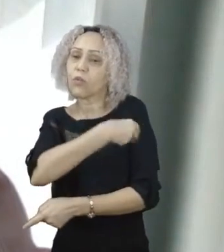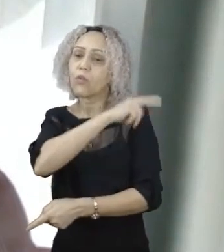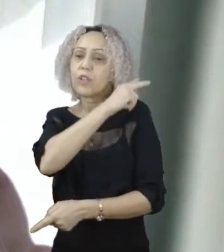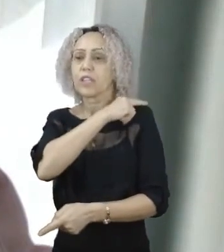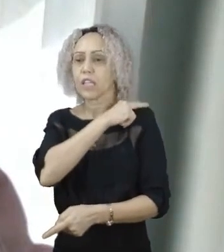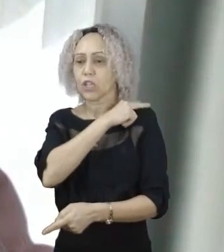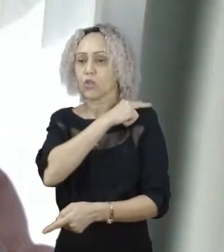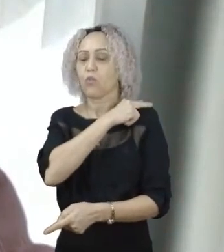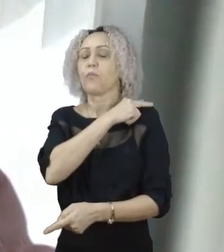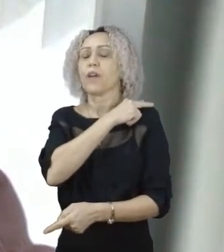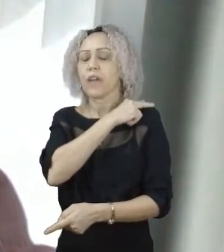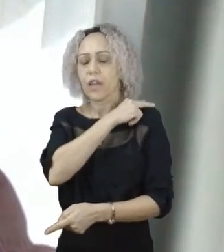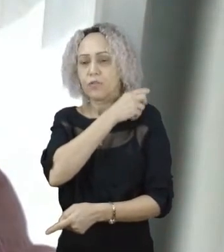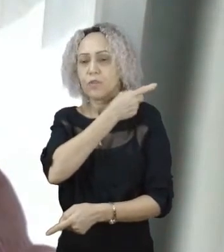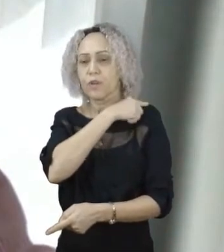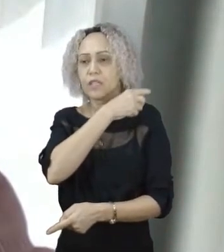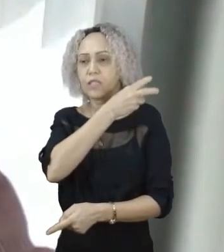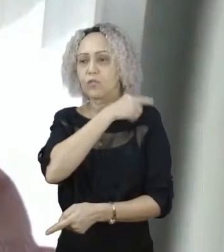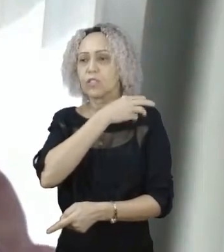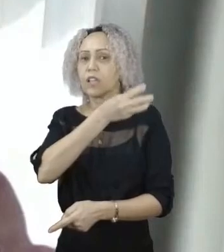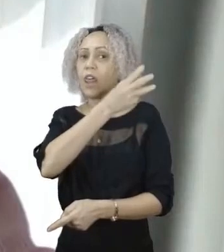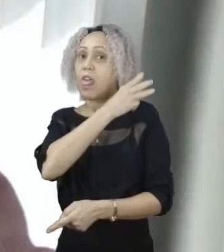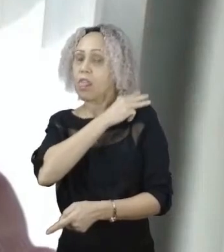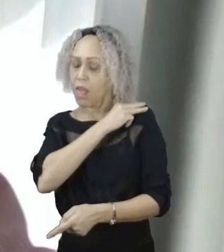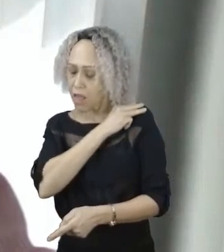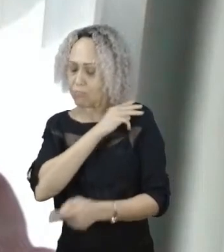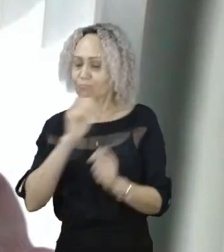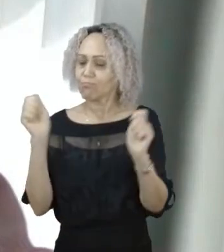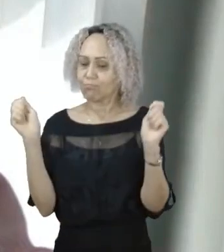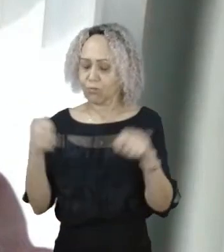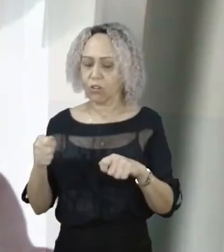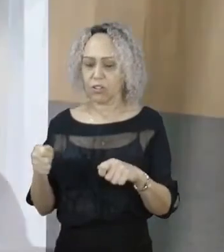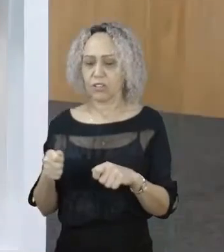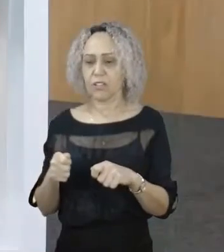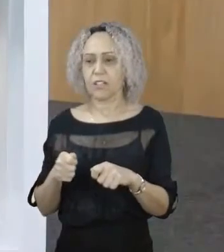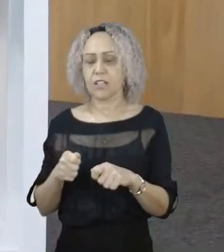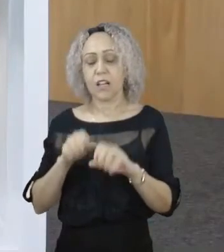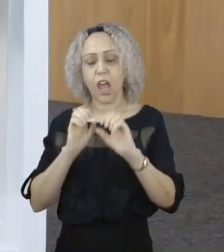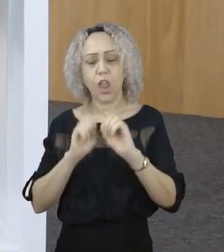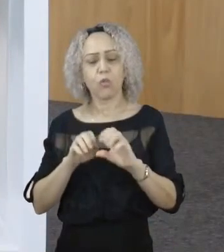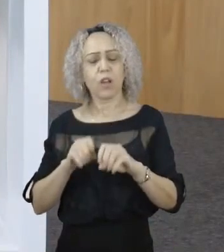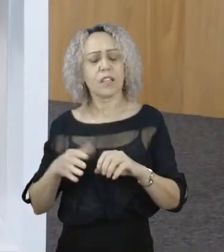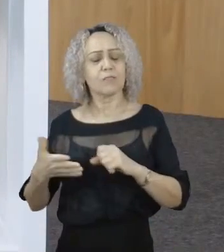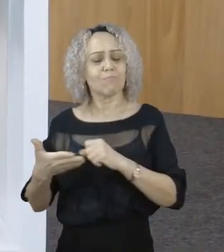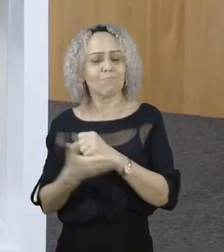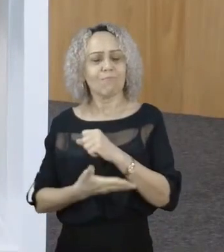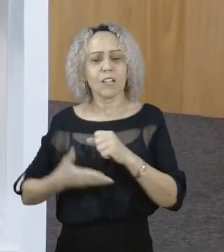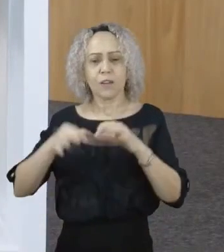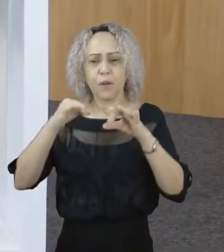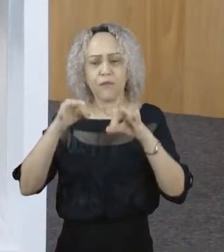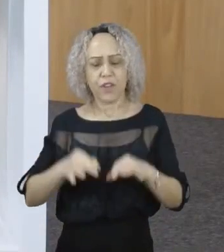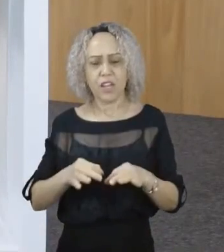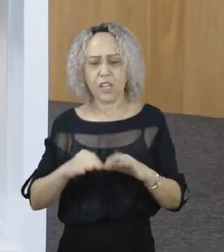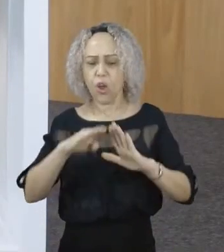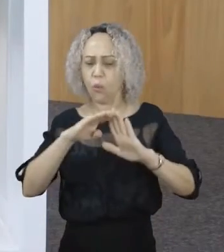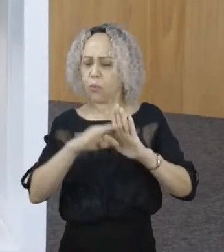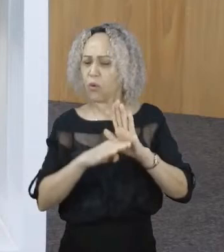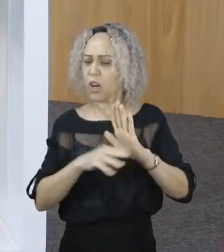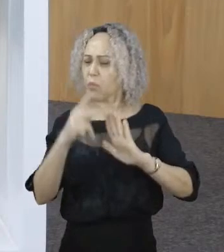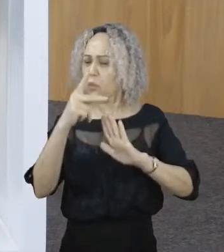conclua com êxito esse ciclo da educação básica. É um programa realmente extraordinário.